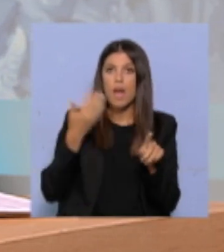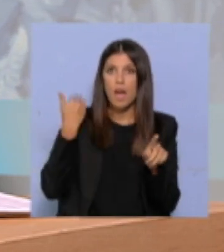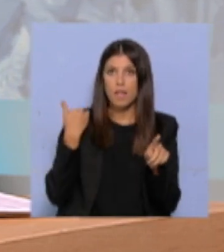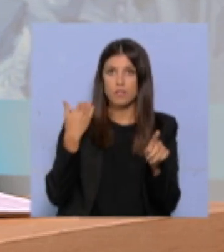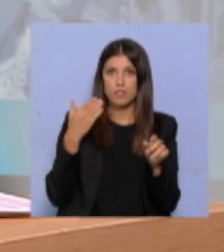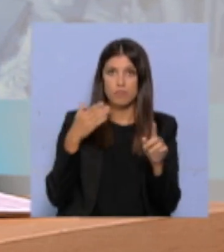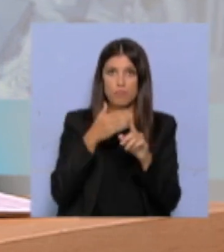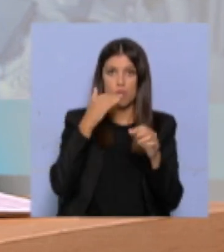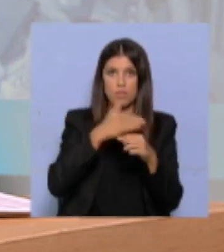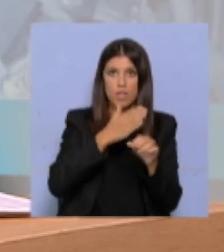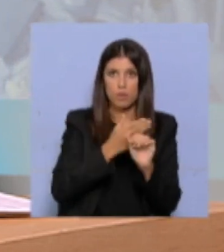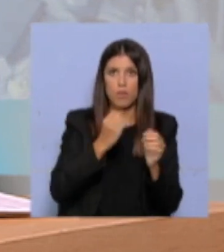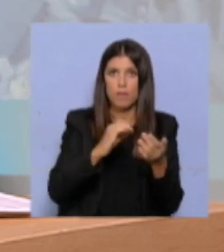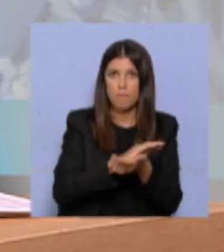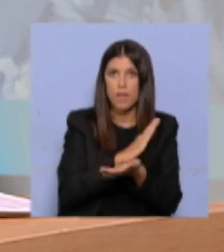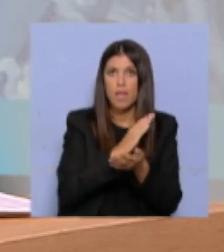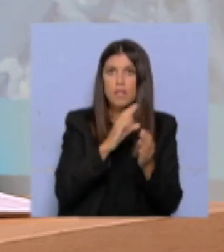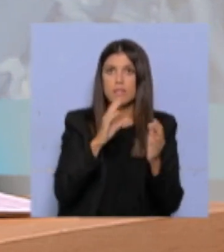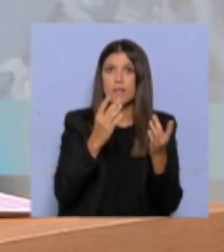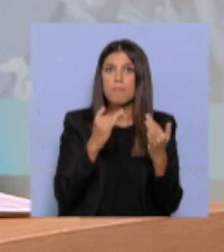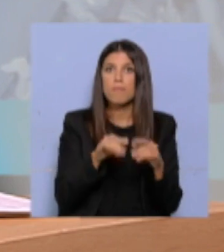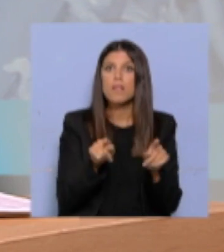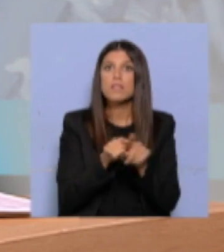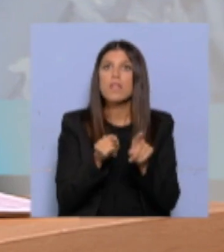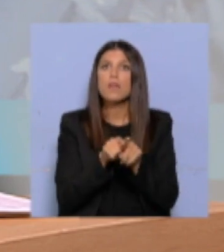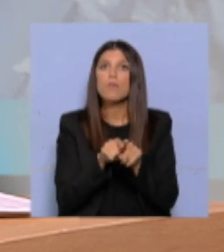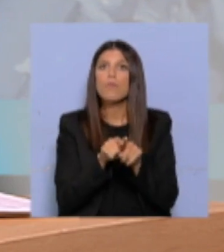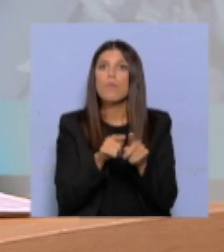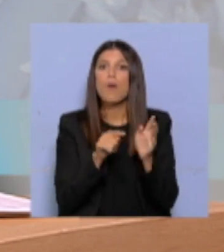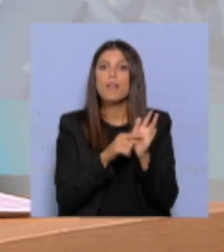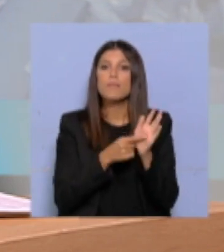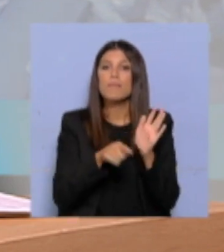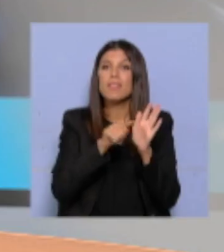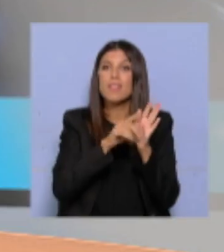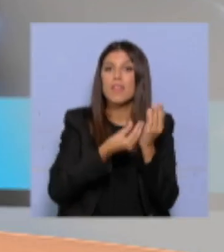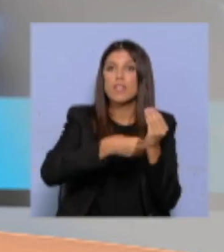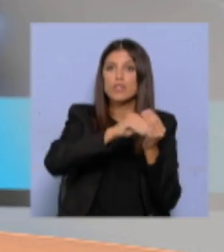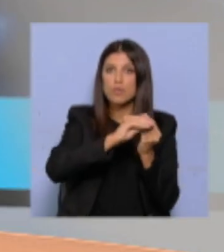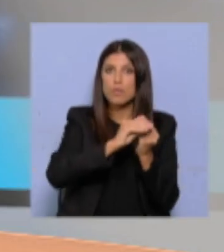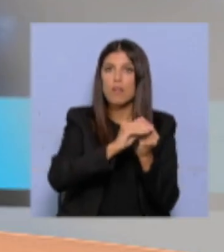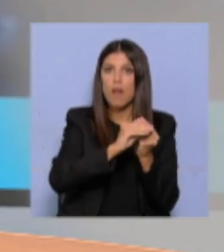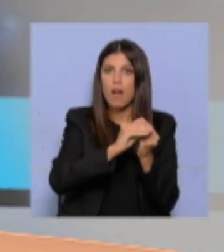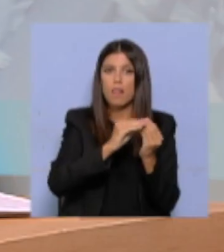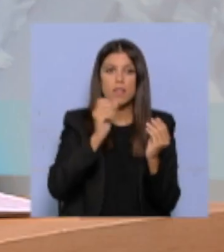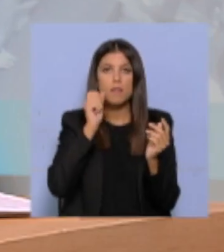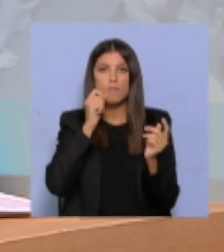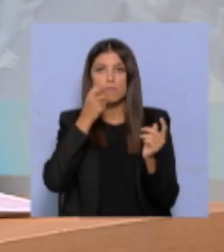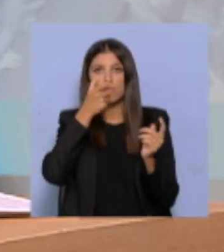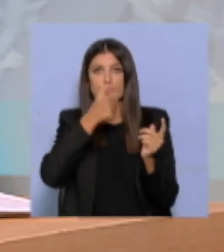e, na verdade, não está contemplado qualquer medida adicional. Quem olhar para o Orçamento de